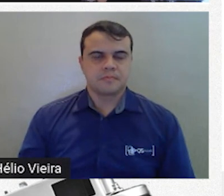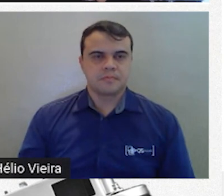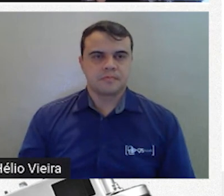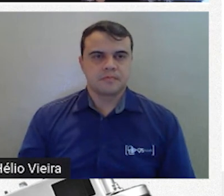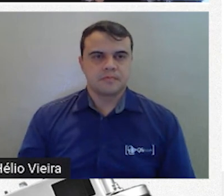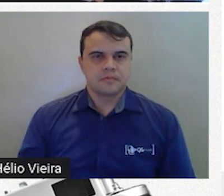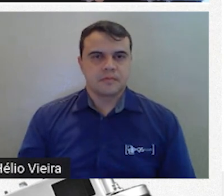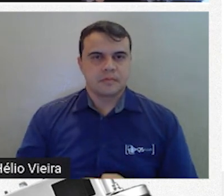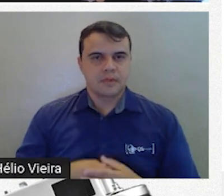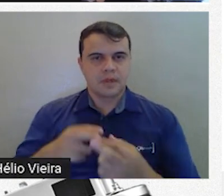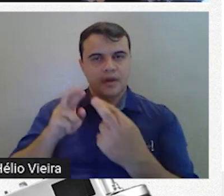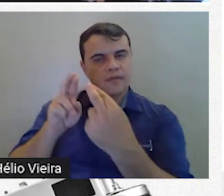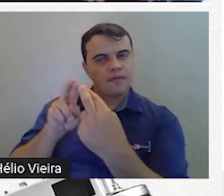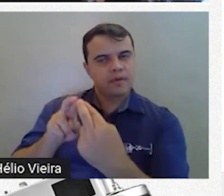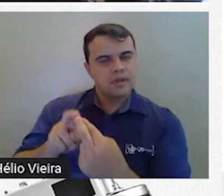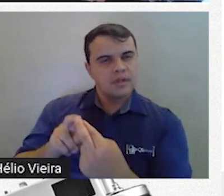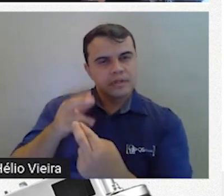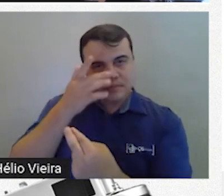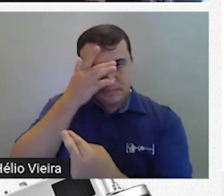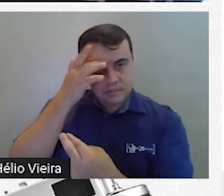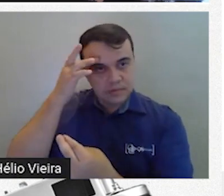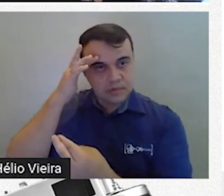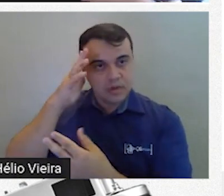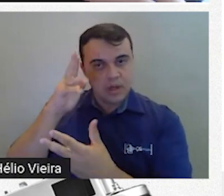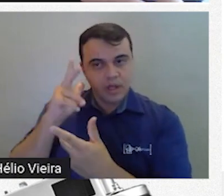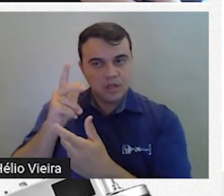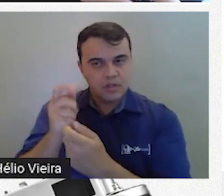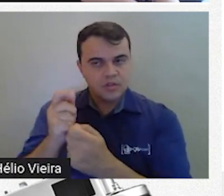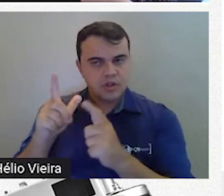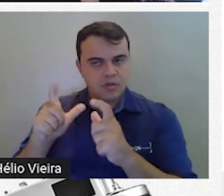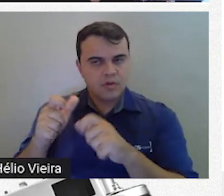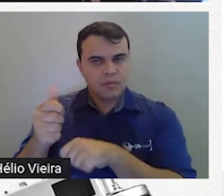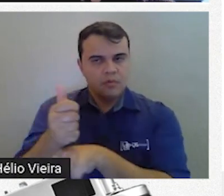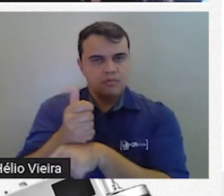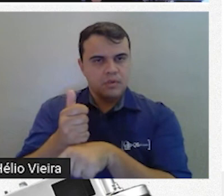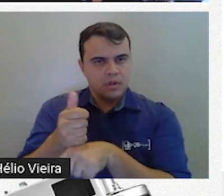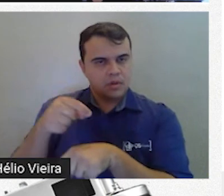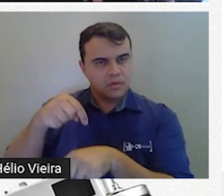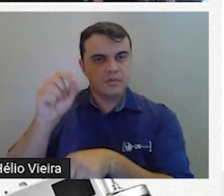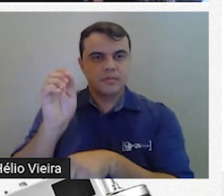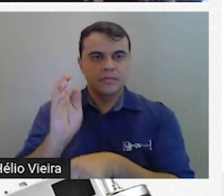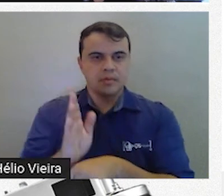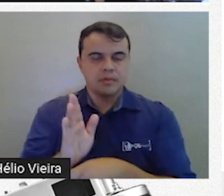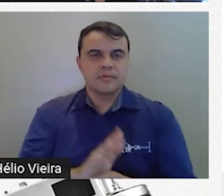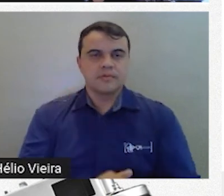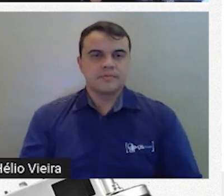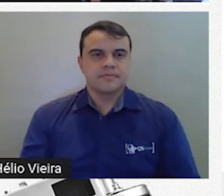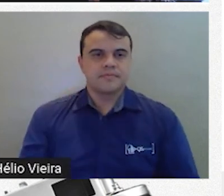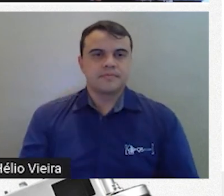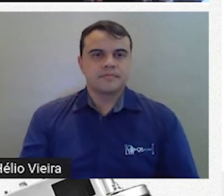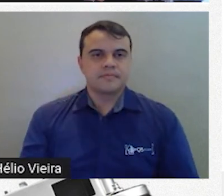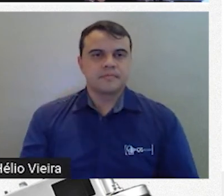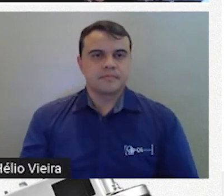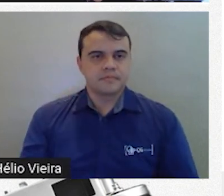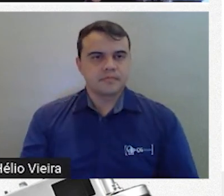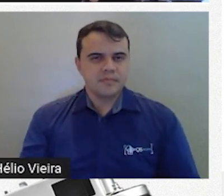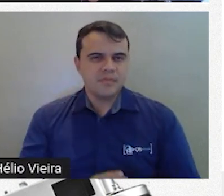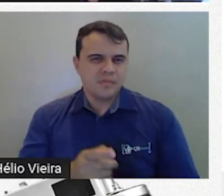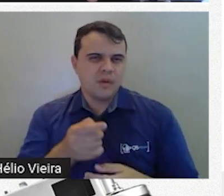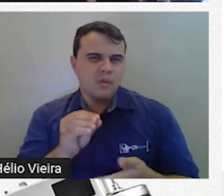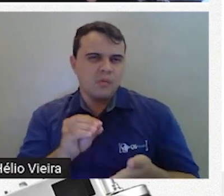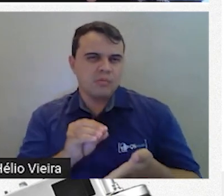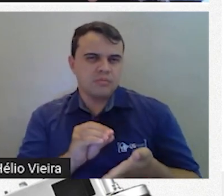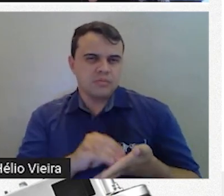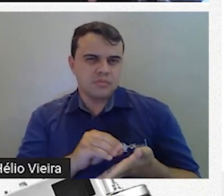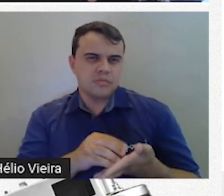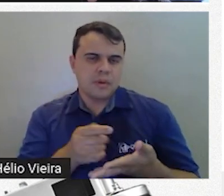Aqui eu trouxe algumas referências de alguns fotógrafos, artistas brasileiros. É um recorte muito pequeno, né? Lógico